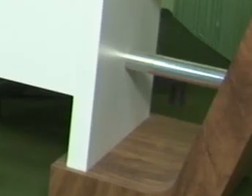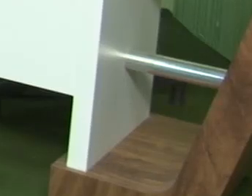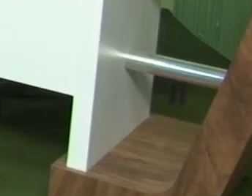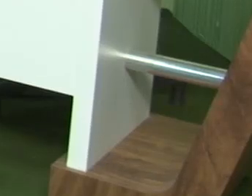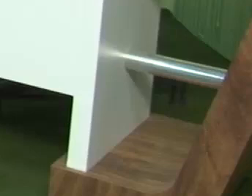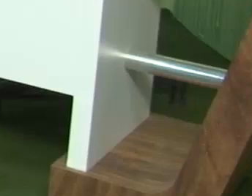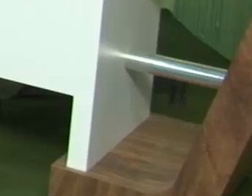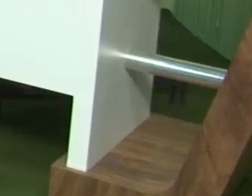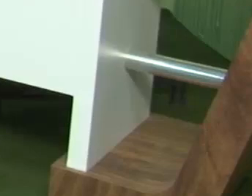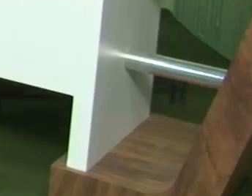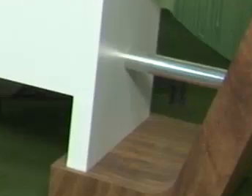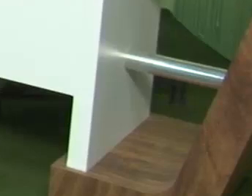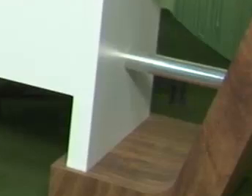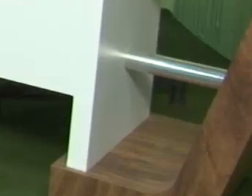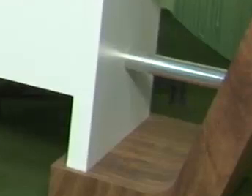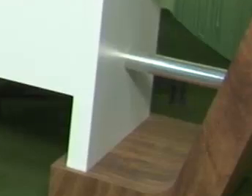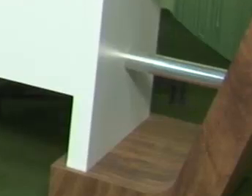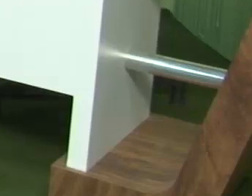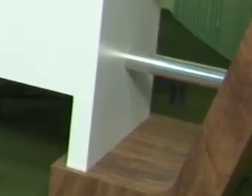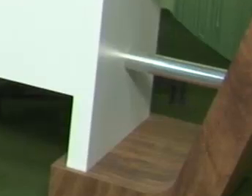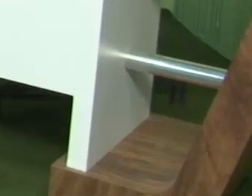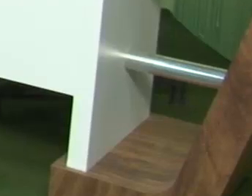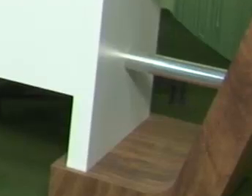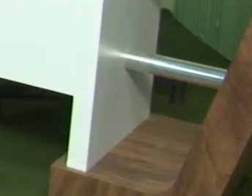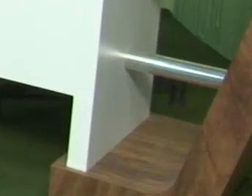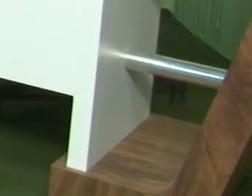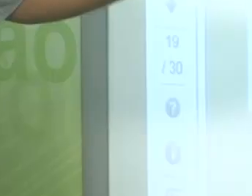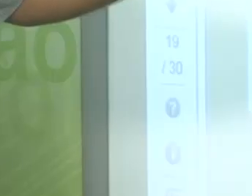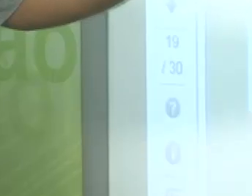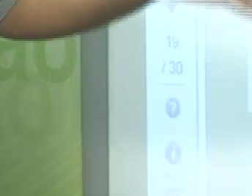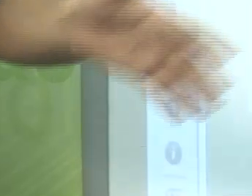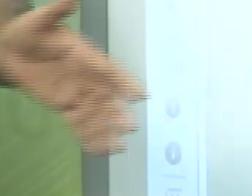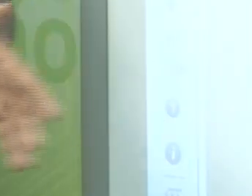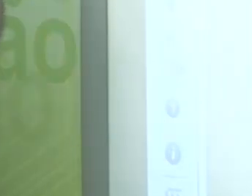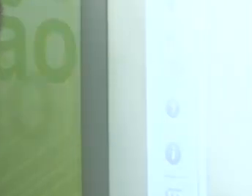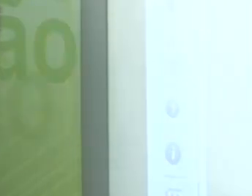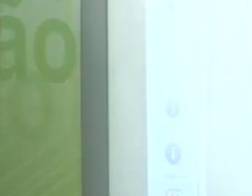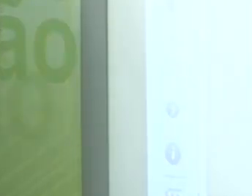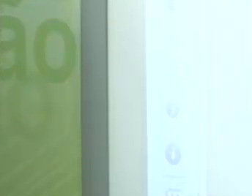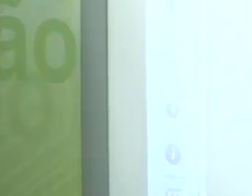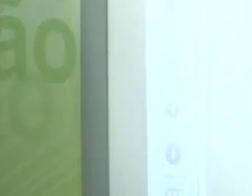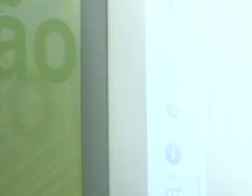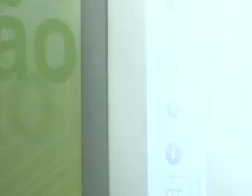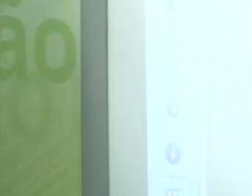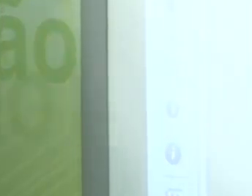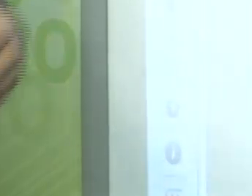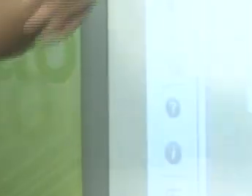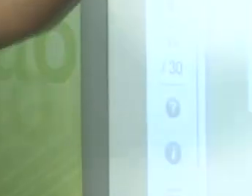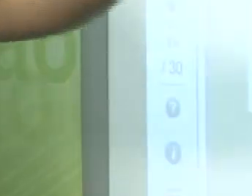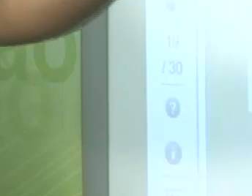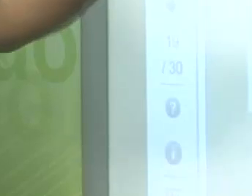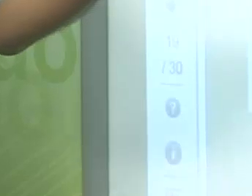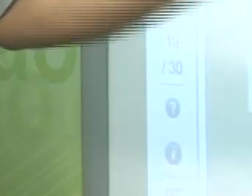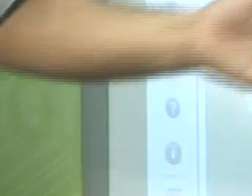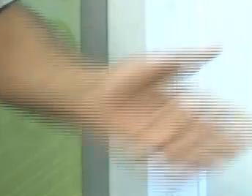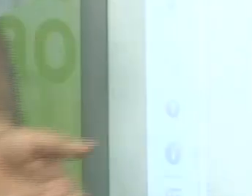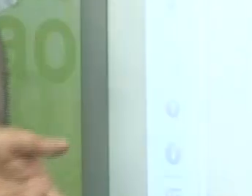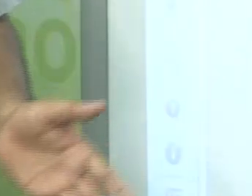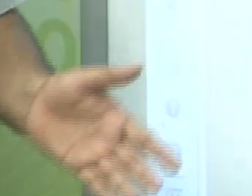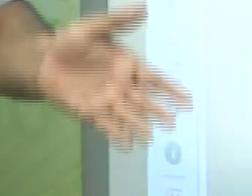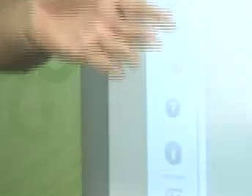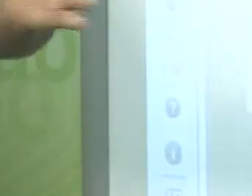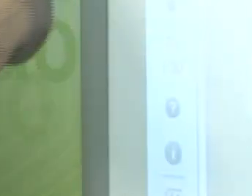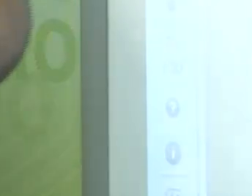eram orientadas a objetos, viraram orientado a objeto. Pascal não era orientado a objeto, virou Object Pascal. C não era